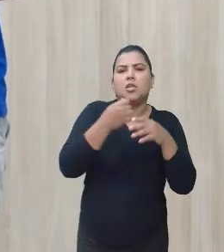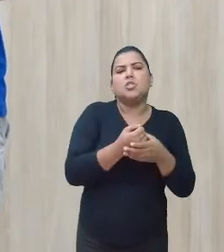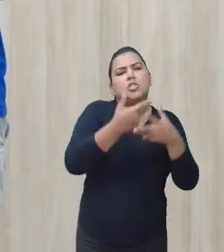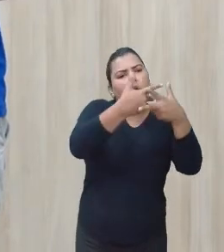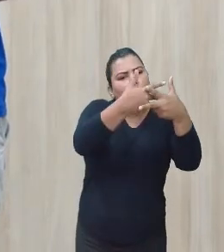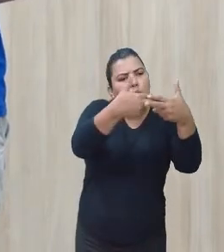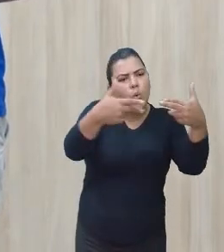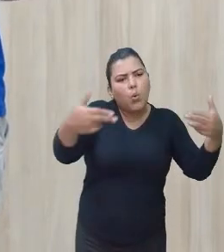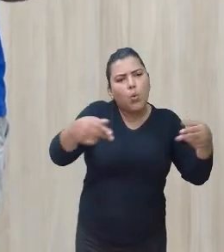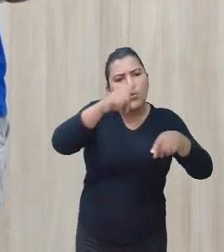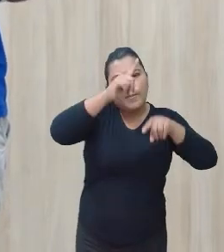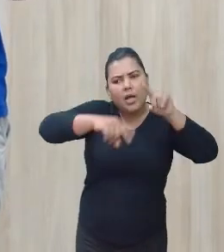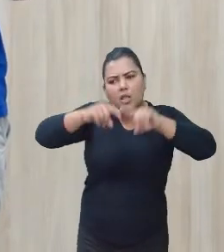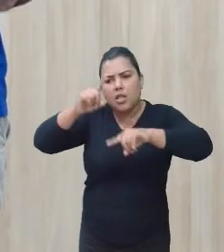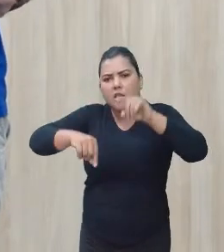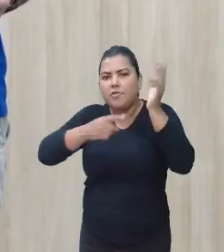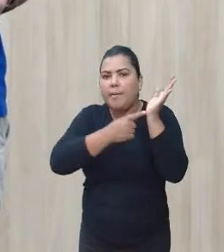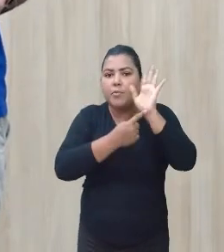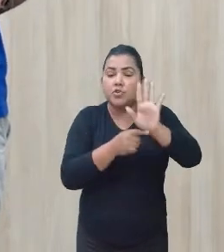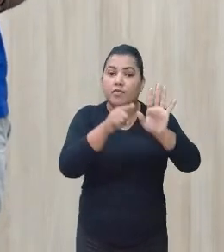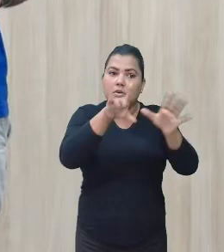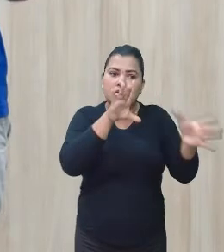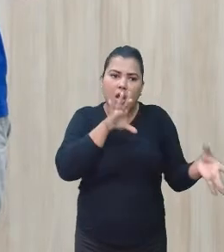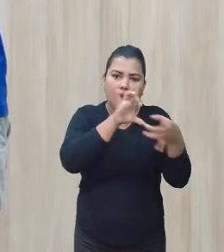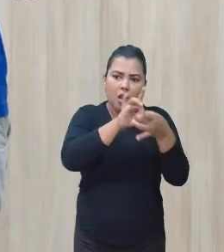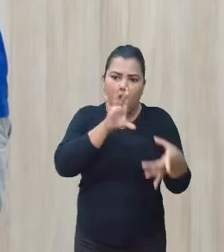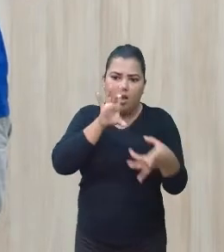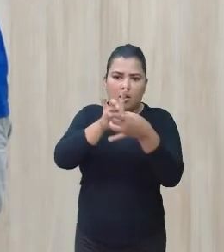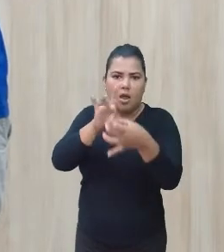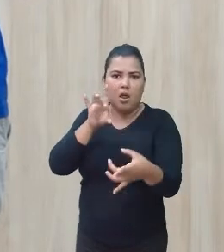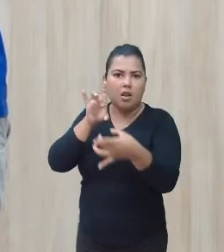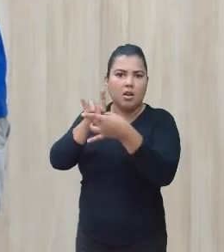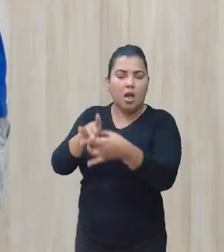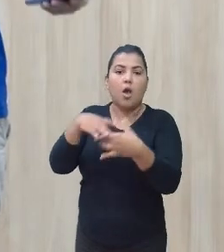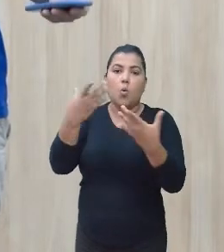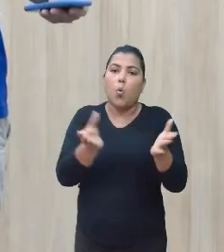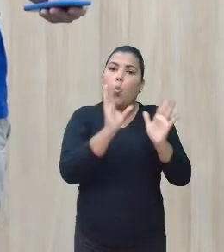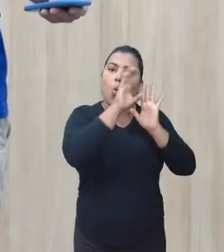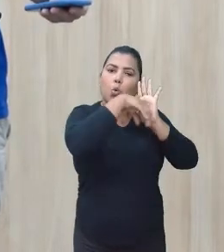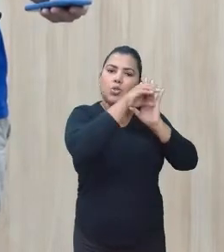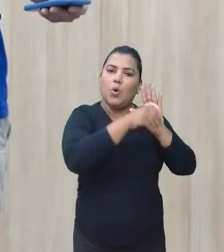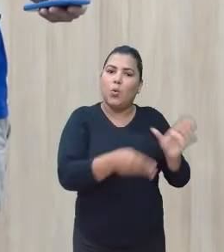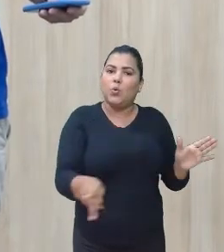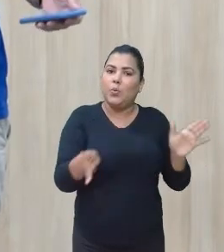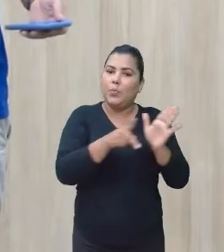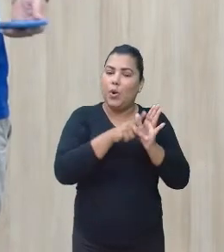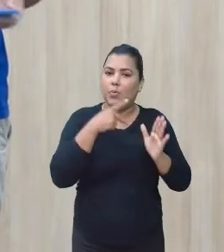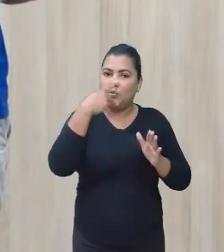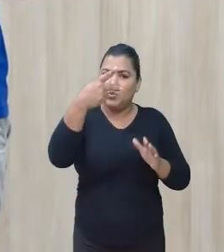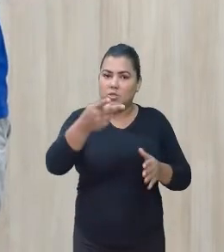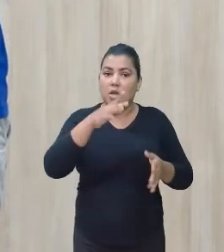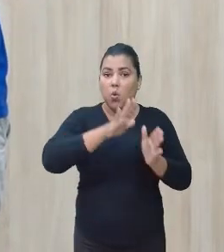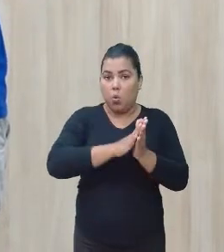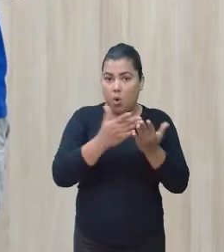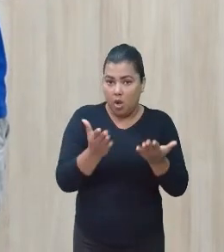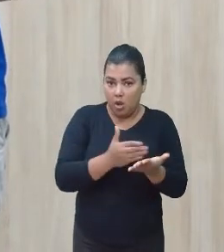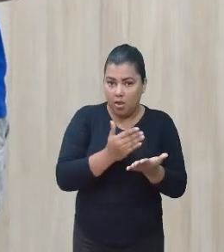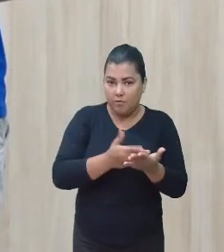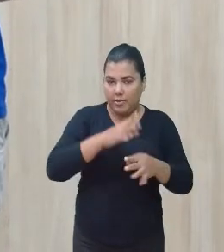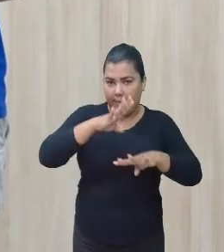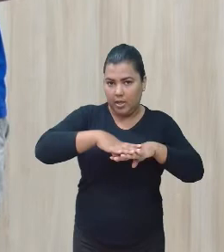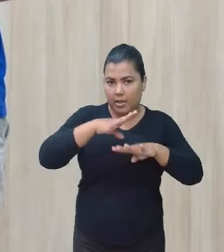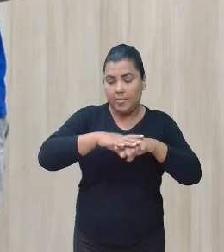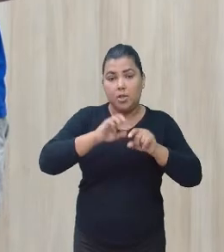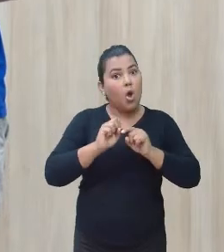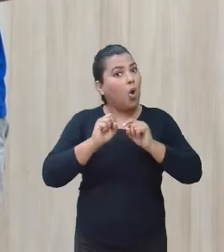vai mostrar aqui e você tente relacionar isso com o mesmo conteúdo que está no seu livro de matemática ou na explicação que o